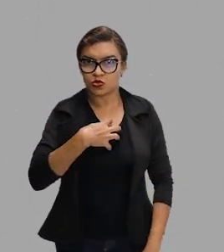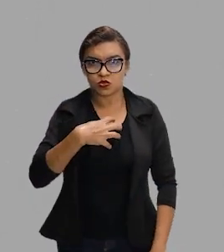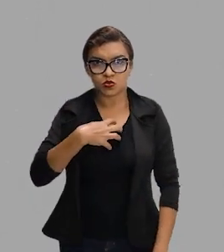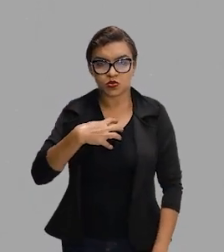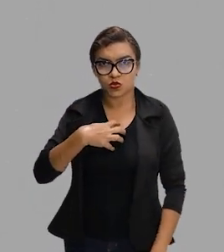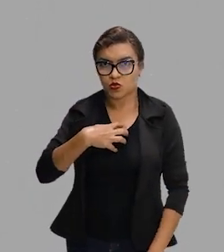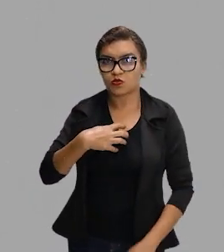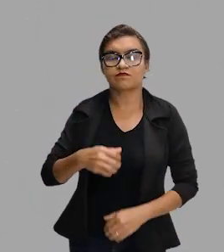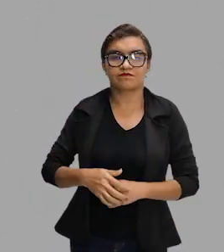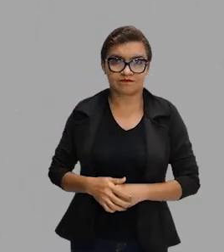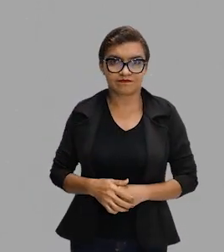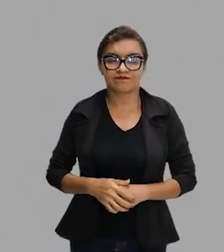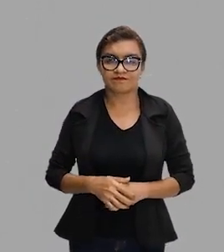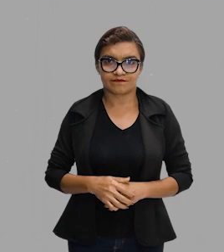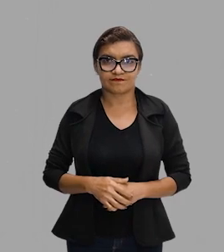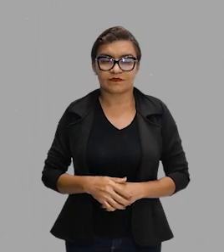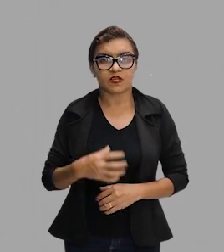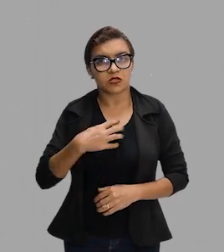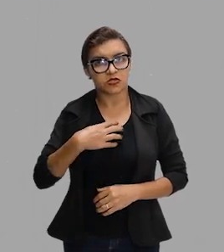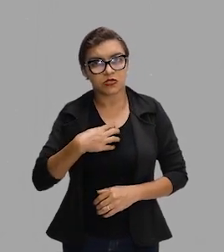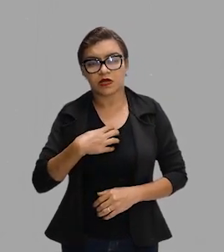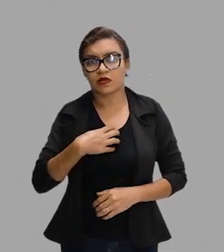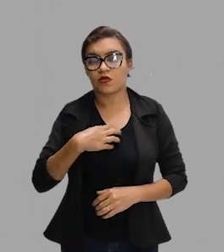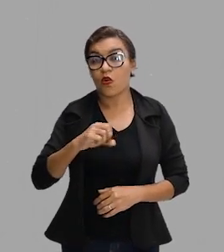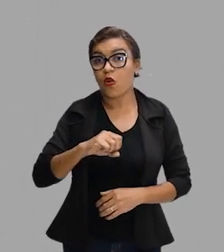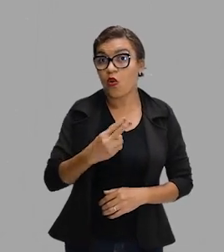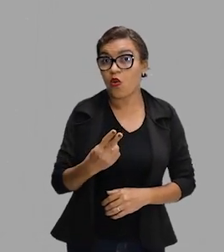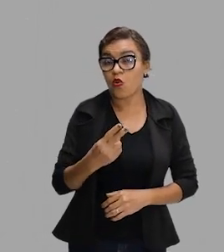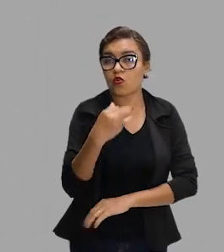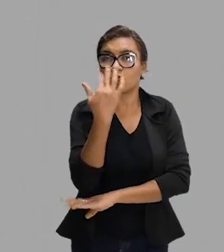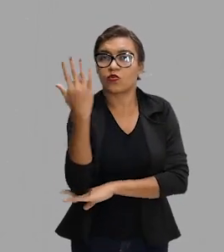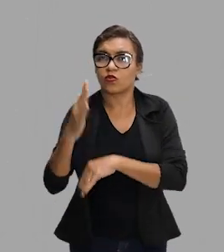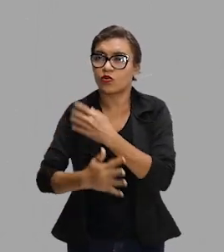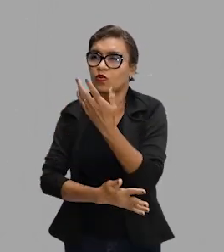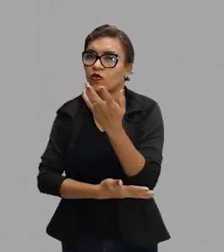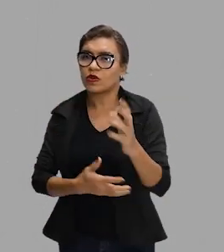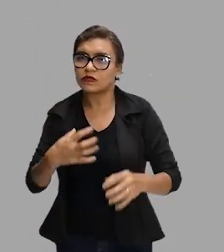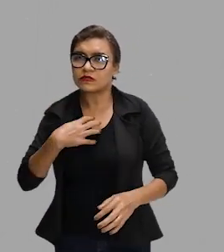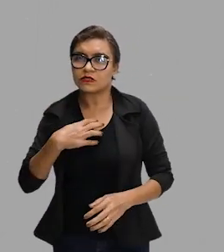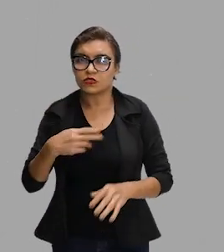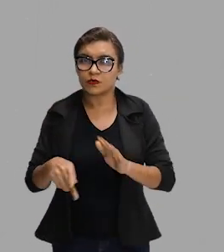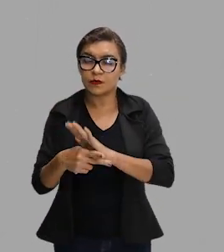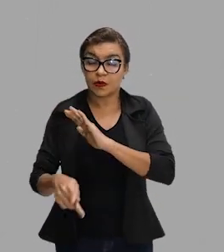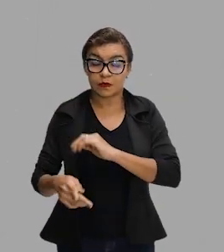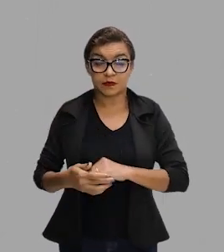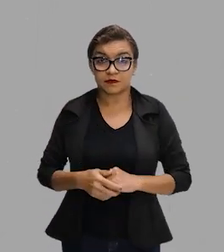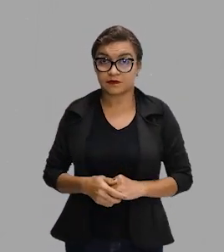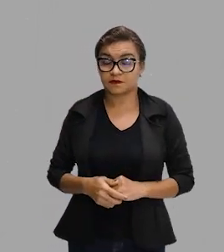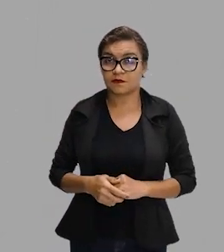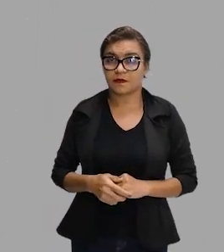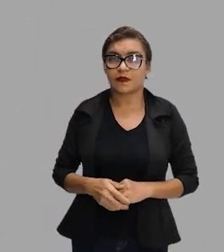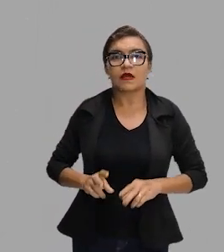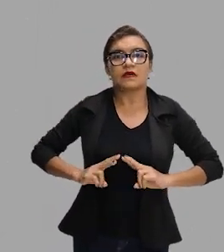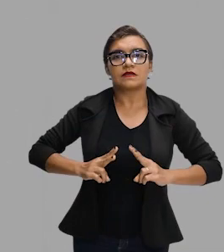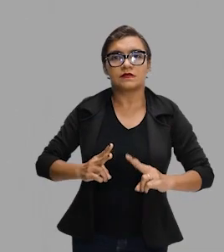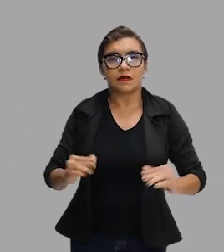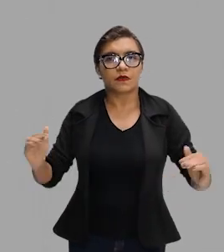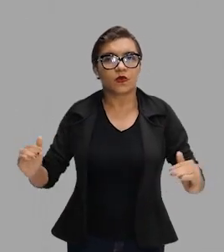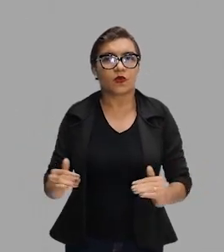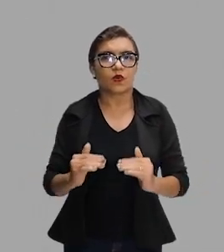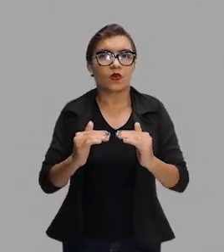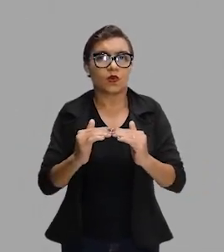da natureza ou estado em que se encontra. Sempre concordam com o sujeito